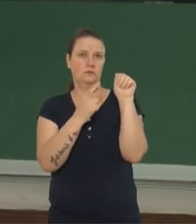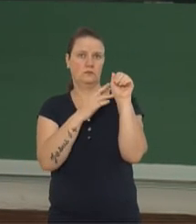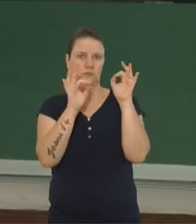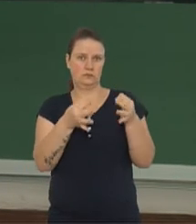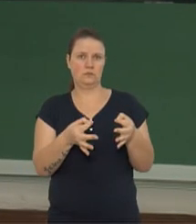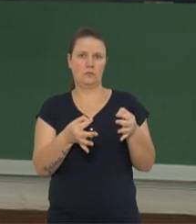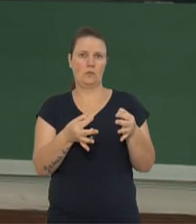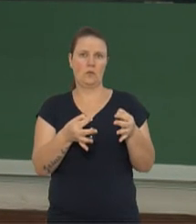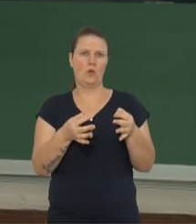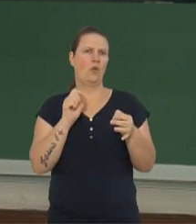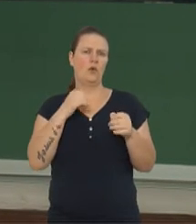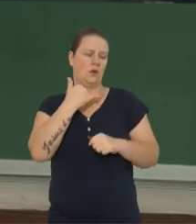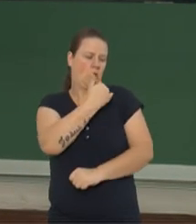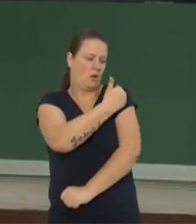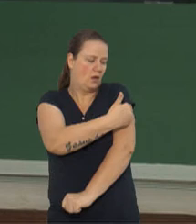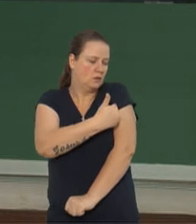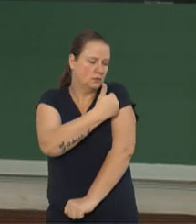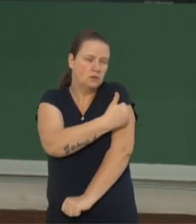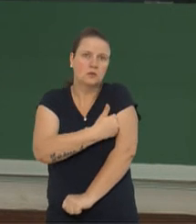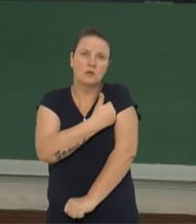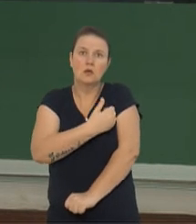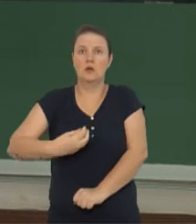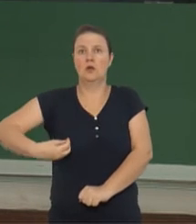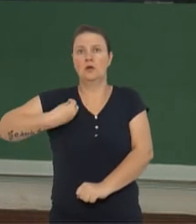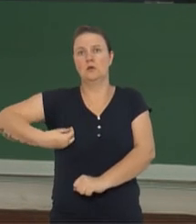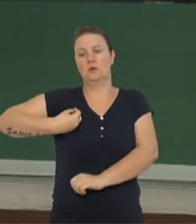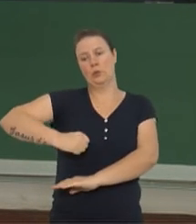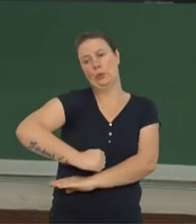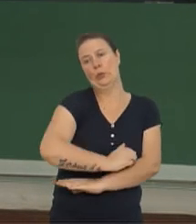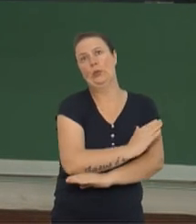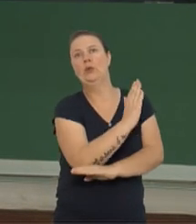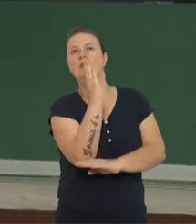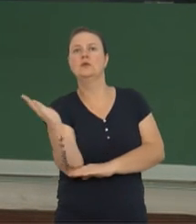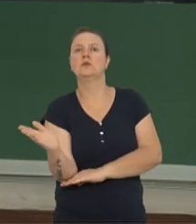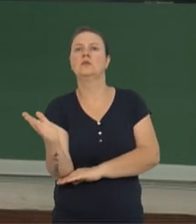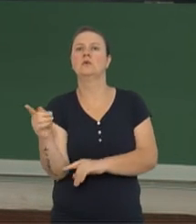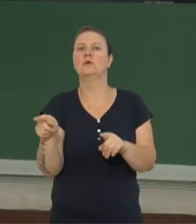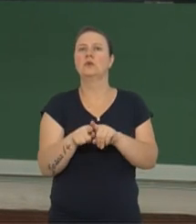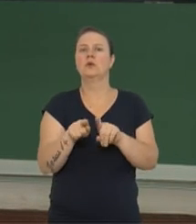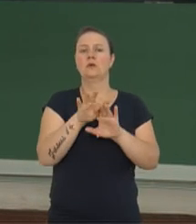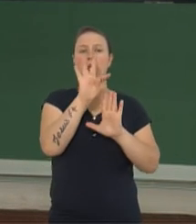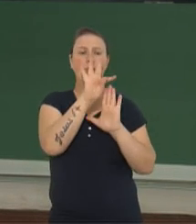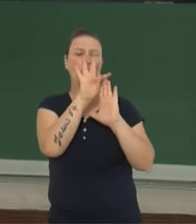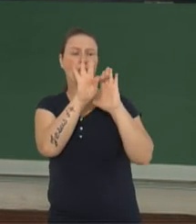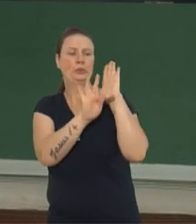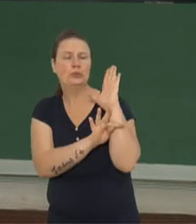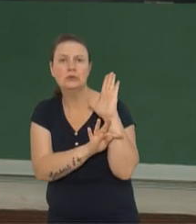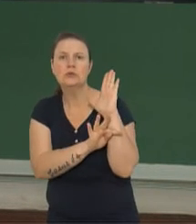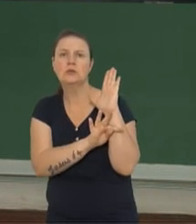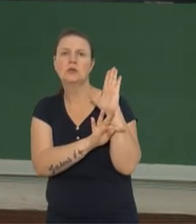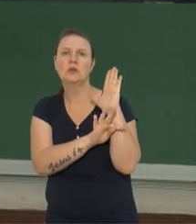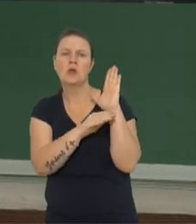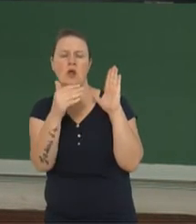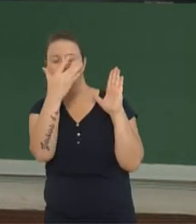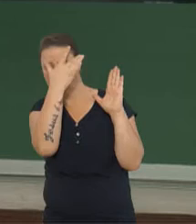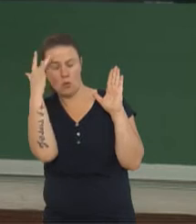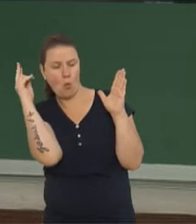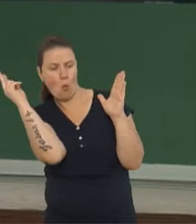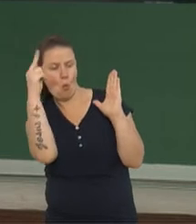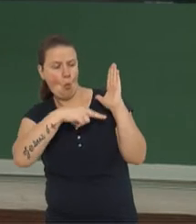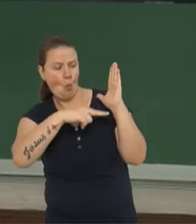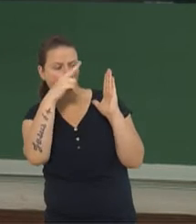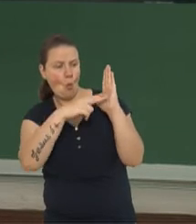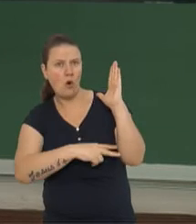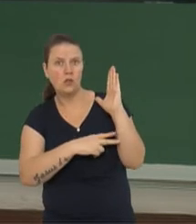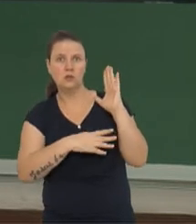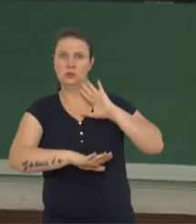porque ela vai tatuar a tatuagem para a vida toda. É igual uma produção de um discurso, um texto. Muitos vão ter acesso, então aquele